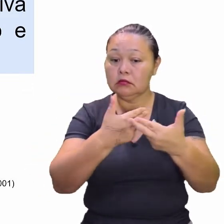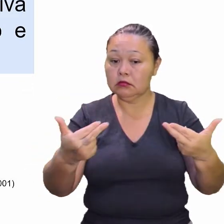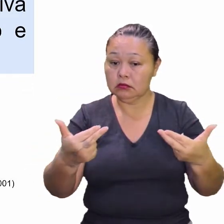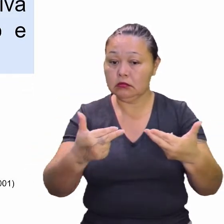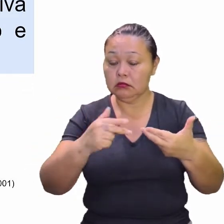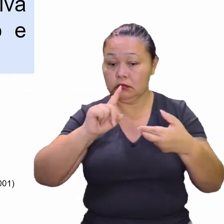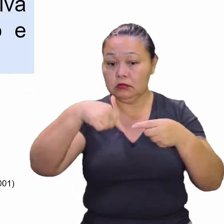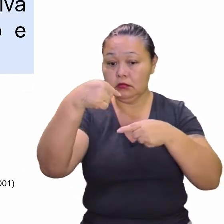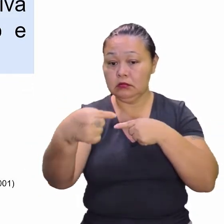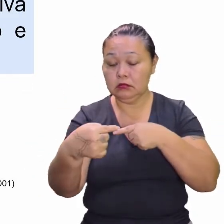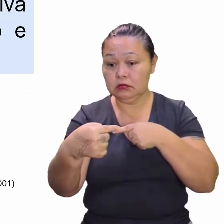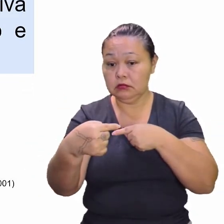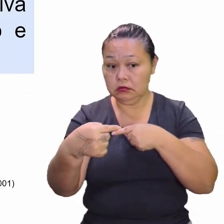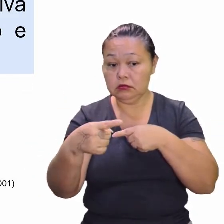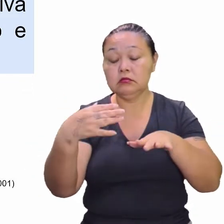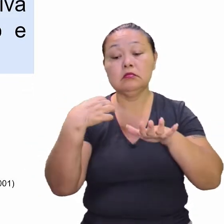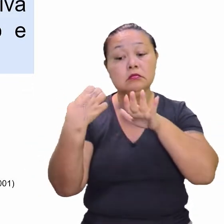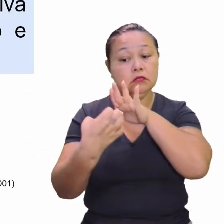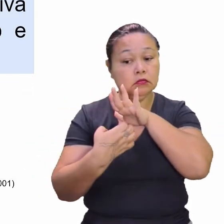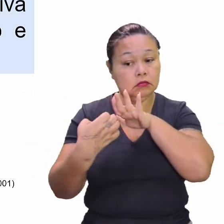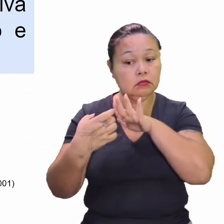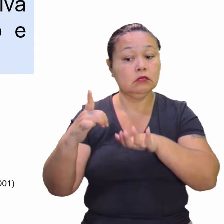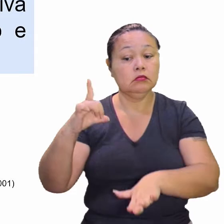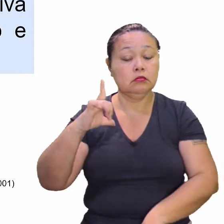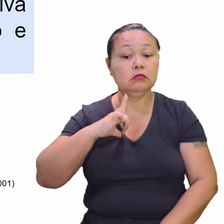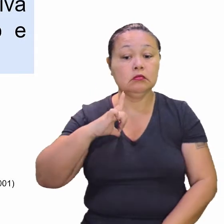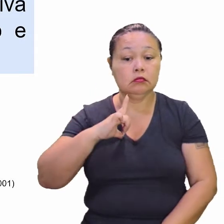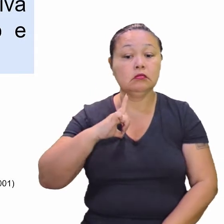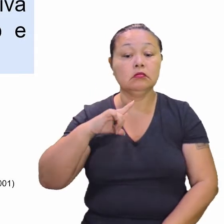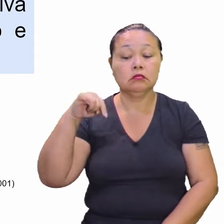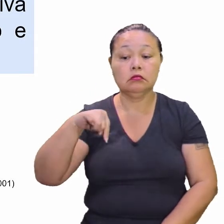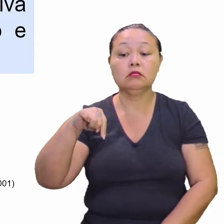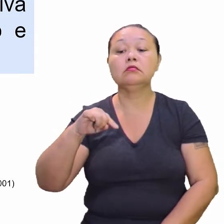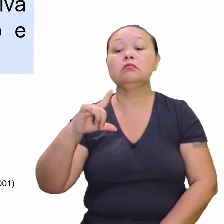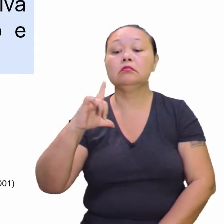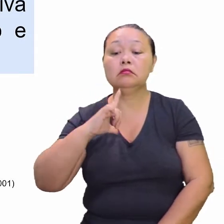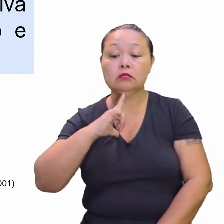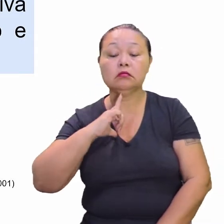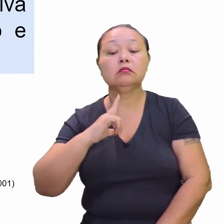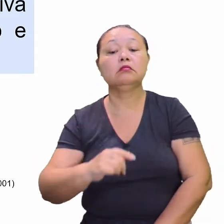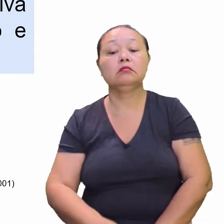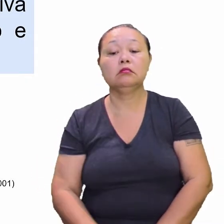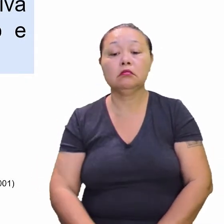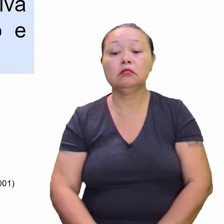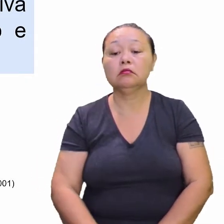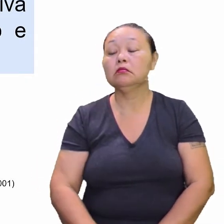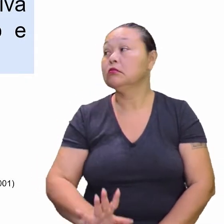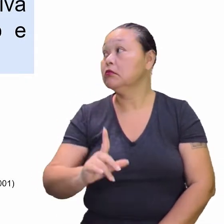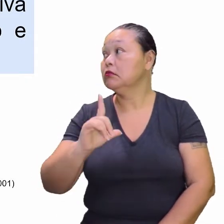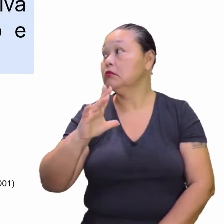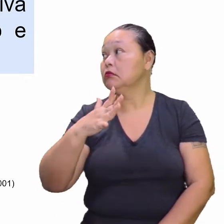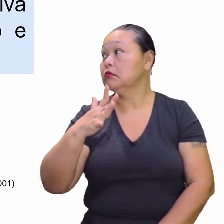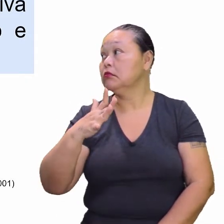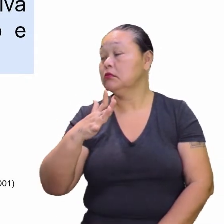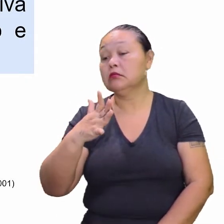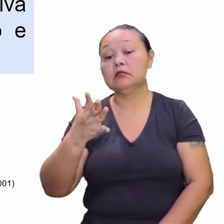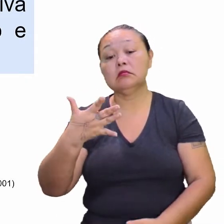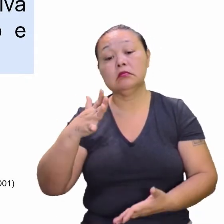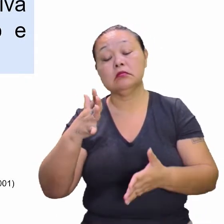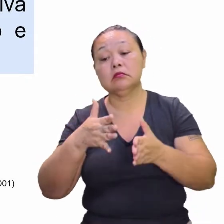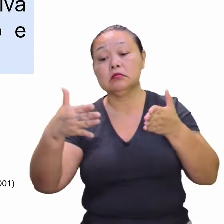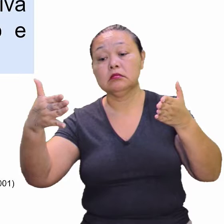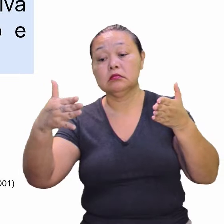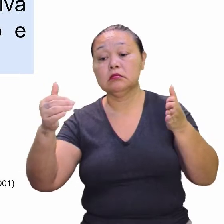Rogério, indústria de laticínio. Isso nós mesmo. temos aqui. Temos. Não é isso? Exato. Elas são de